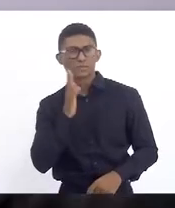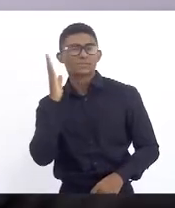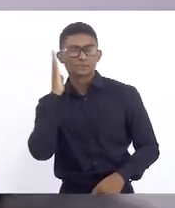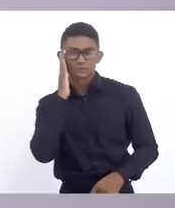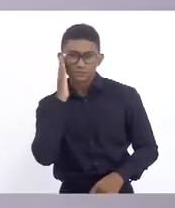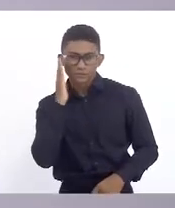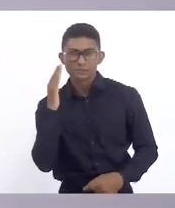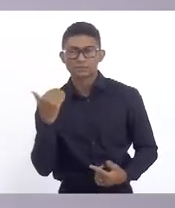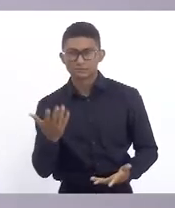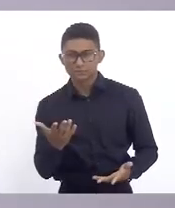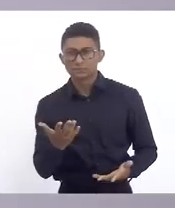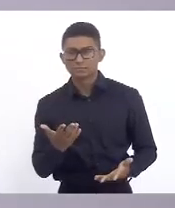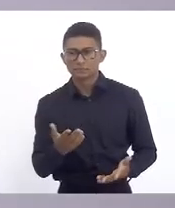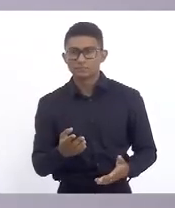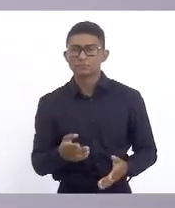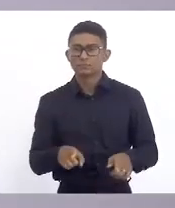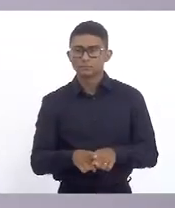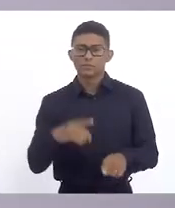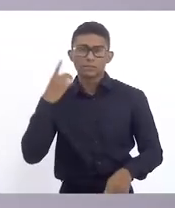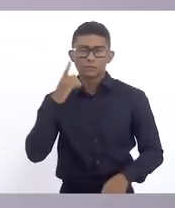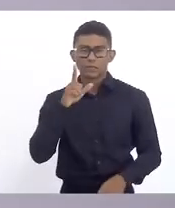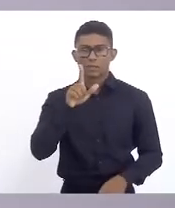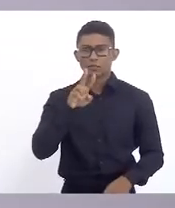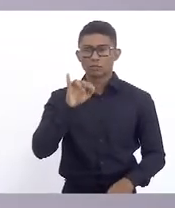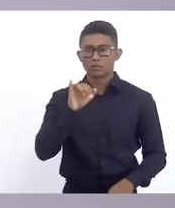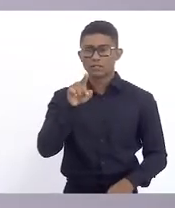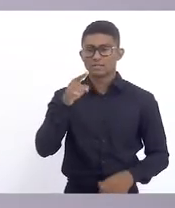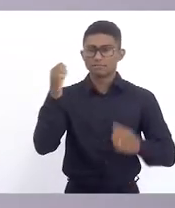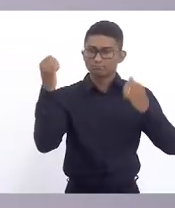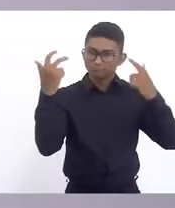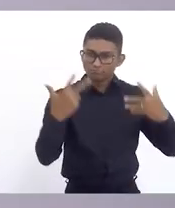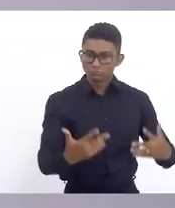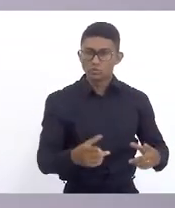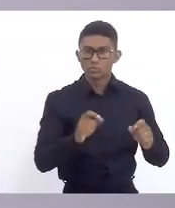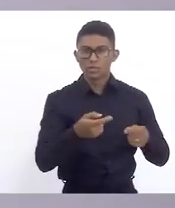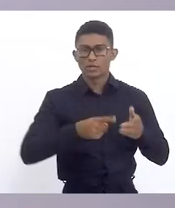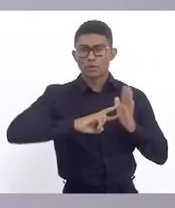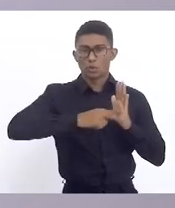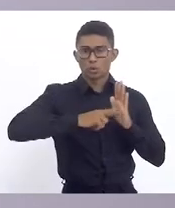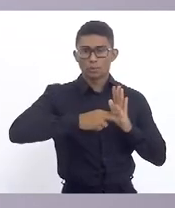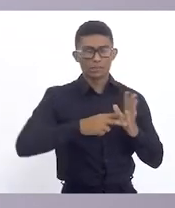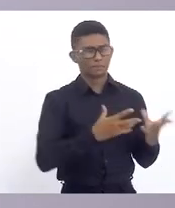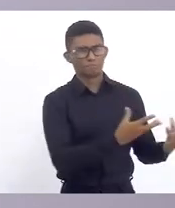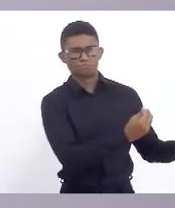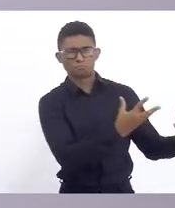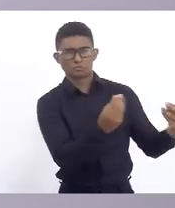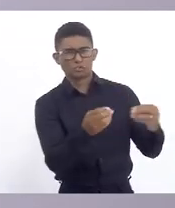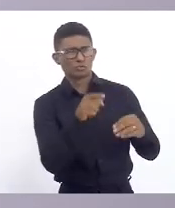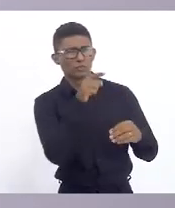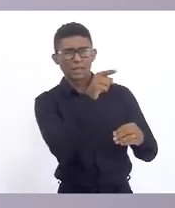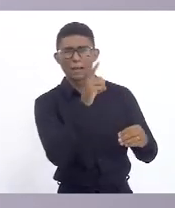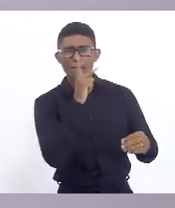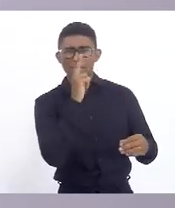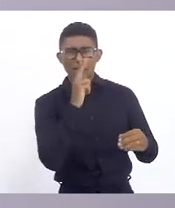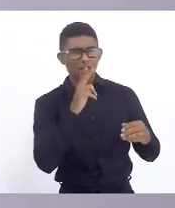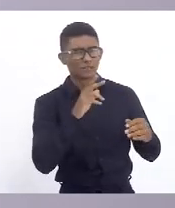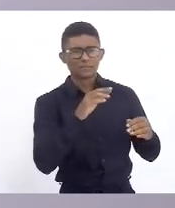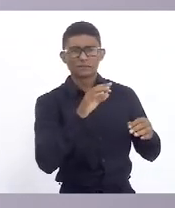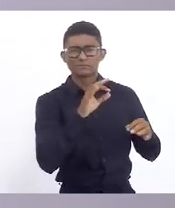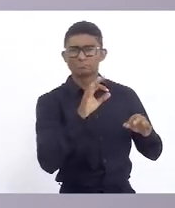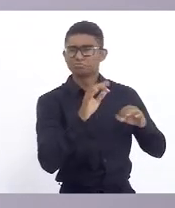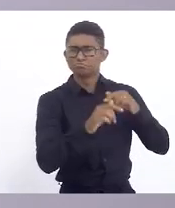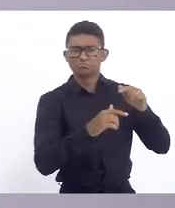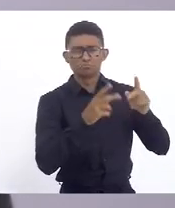ETs, que o deputado Luiz colocou muito bem, né, muitas de condomínios lá inoperantes, e o PROCON Água, um monitoramento que é feito de